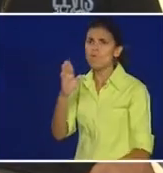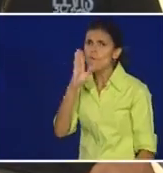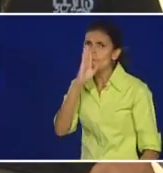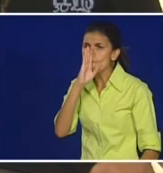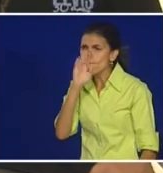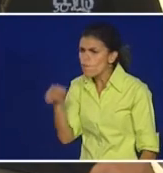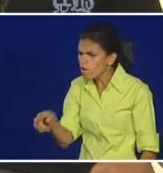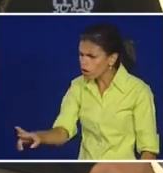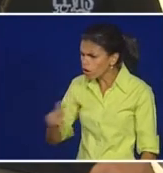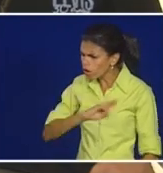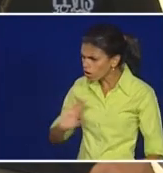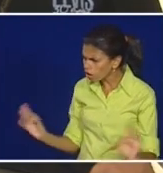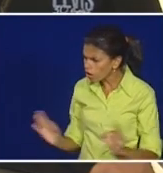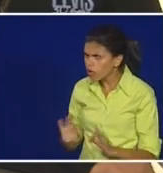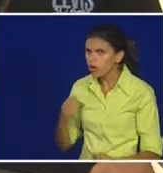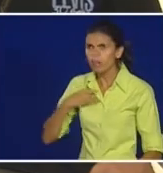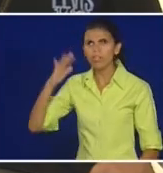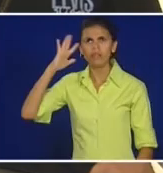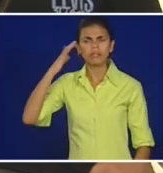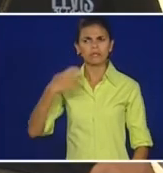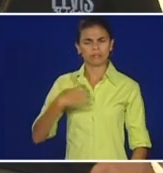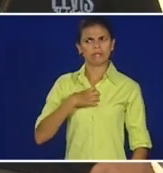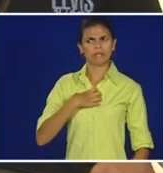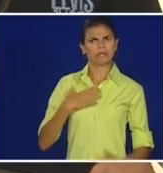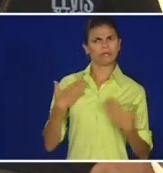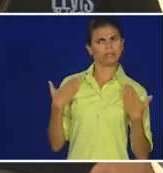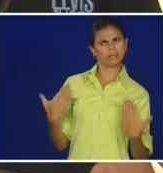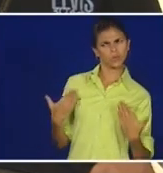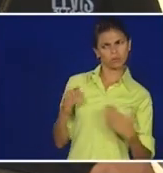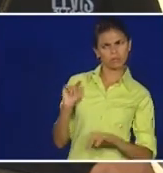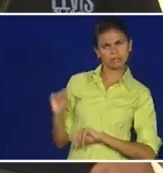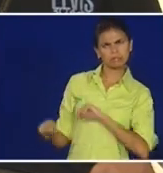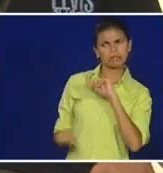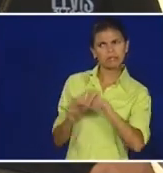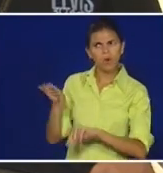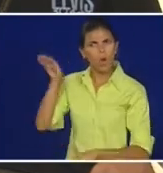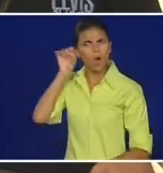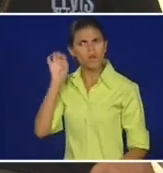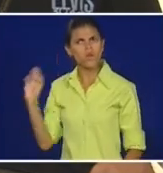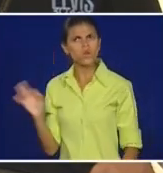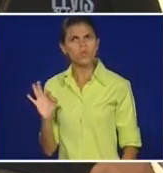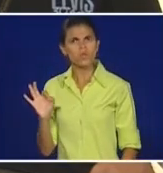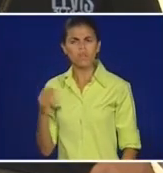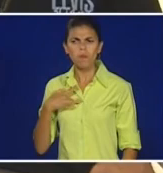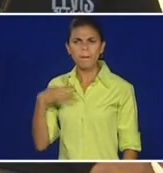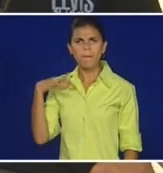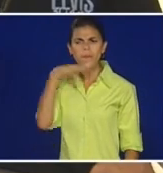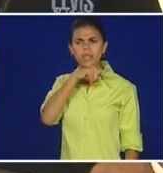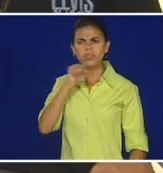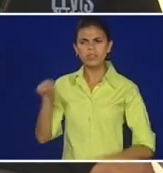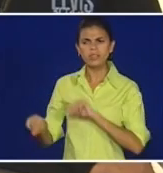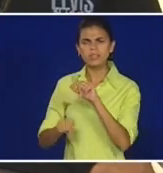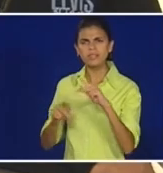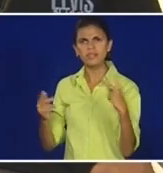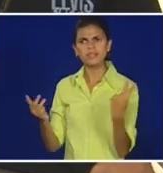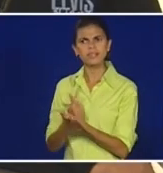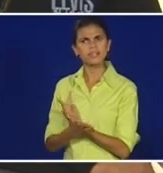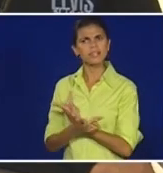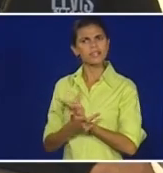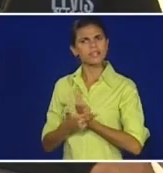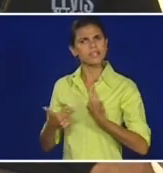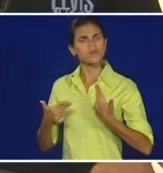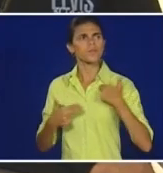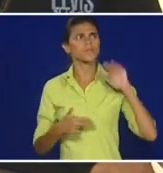Foi esse o primeiro sintoma, foi aí que a gente meio que percebeu que tinha alguma coisa errada. Chamamos um